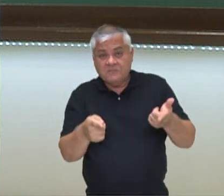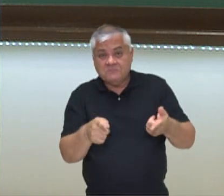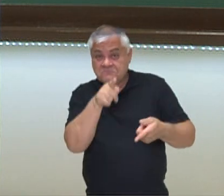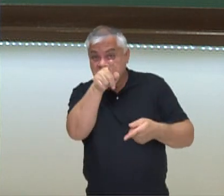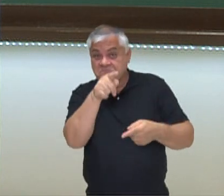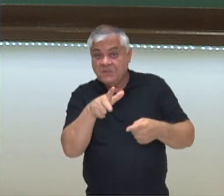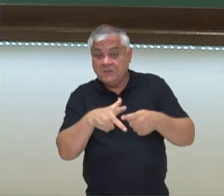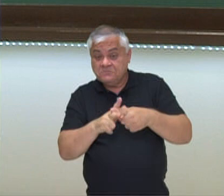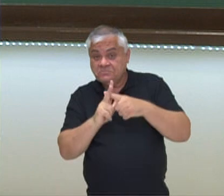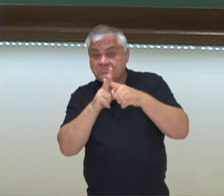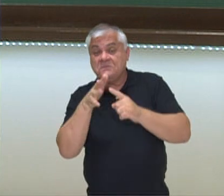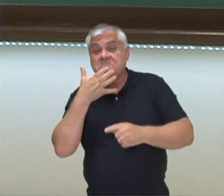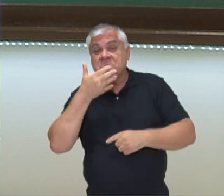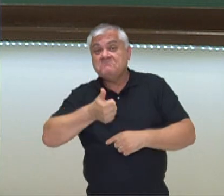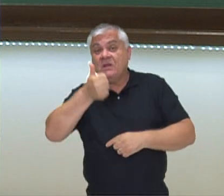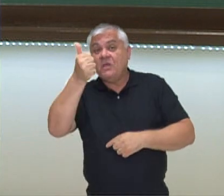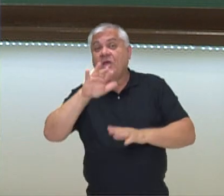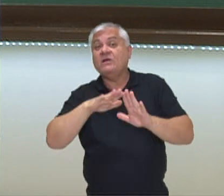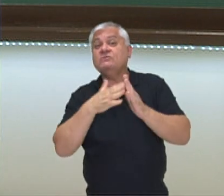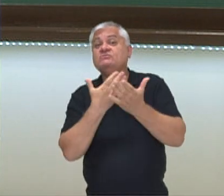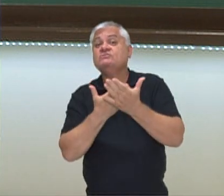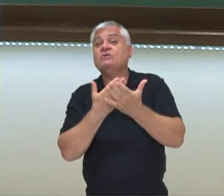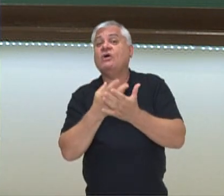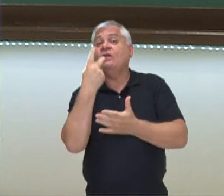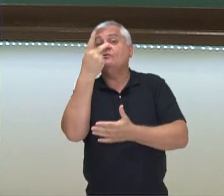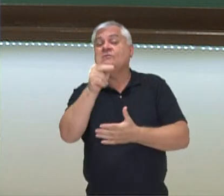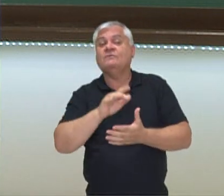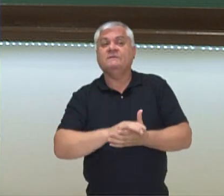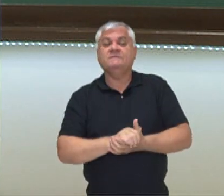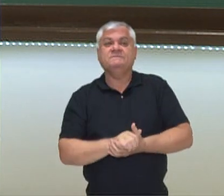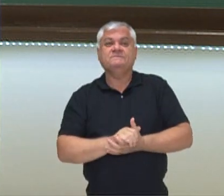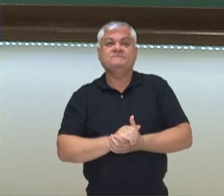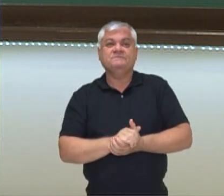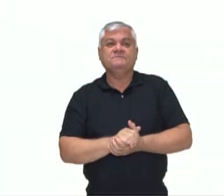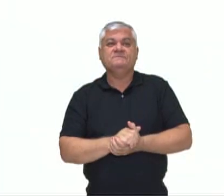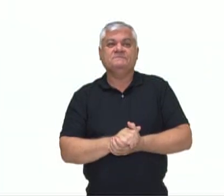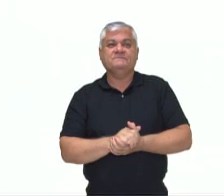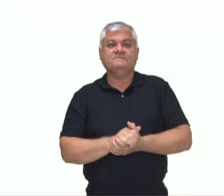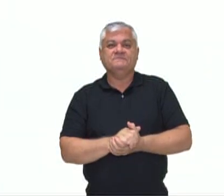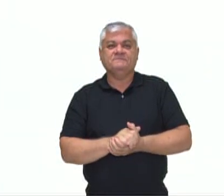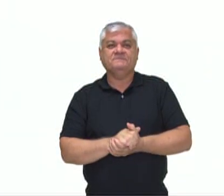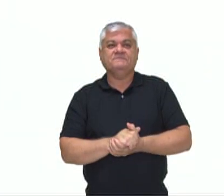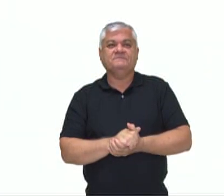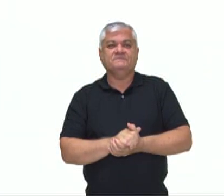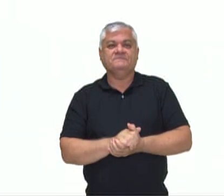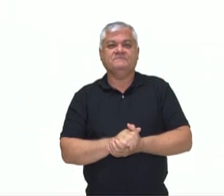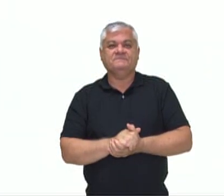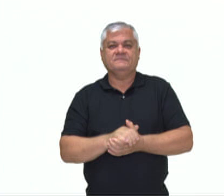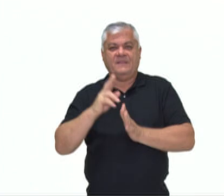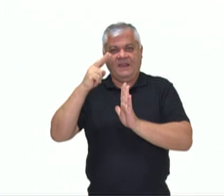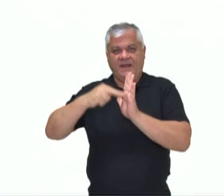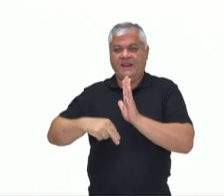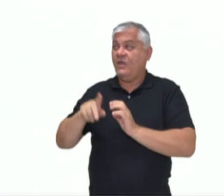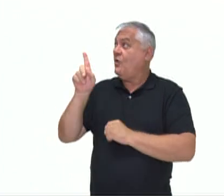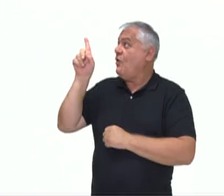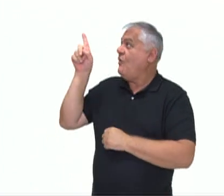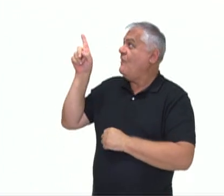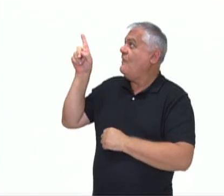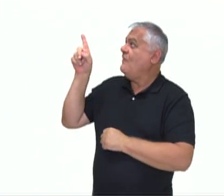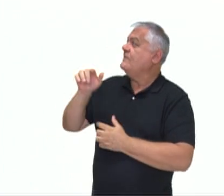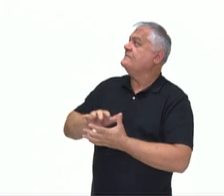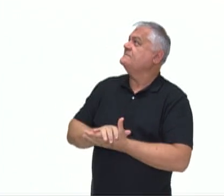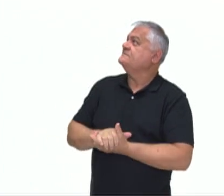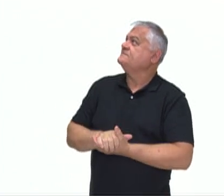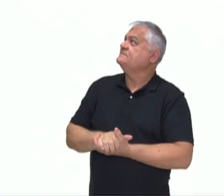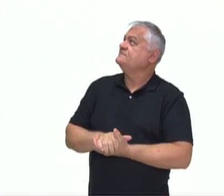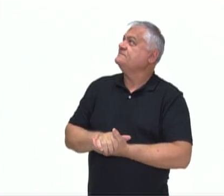seu ambiente escolar? Vamos pensar nisso juntos agora. Let's watch election speech. To make